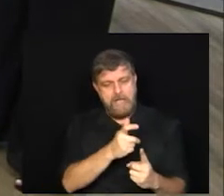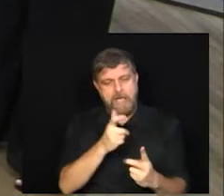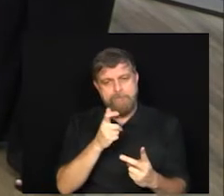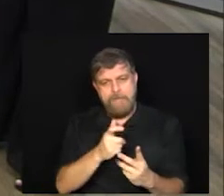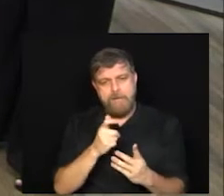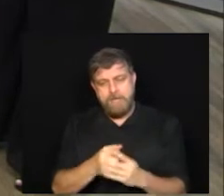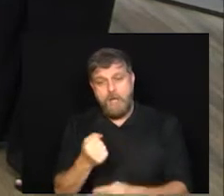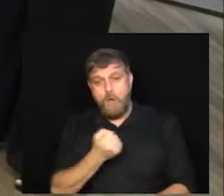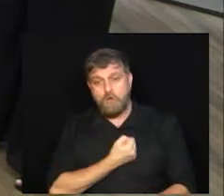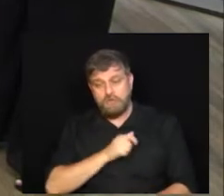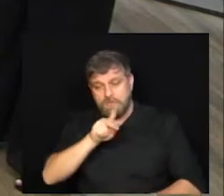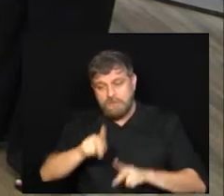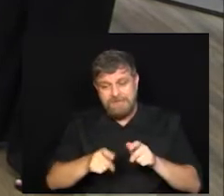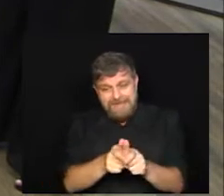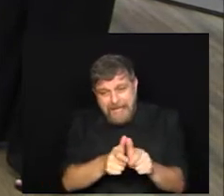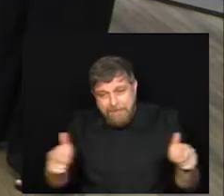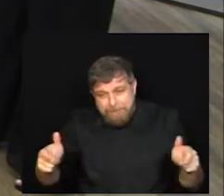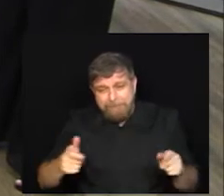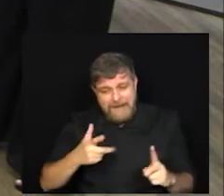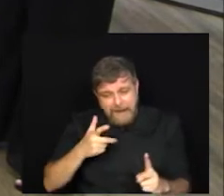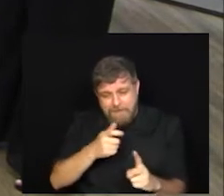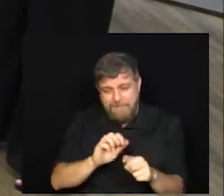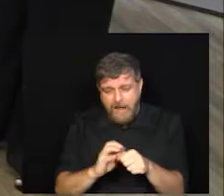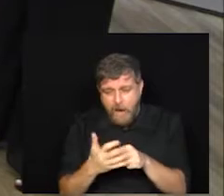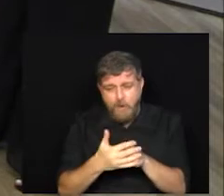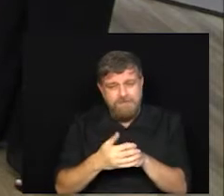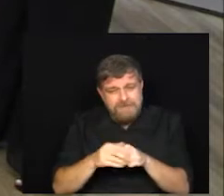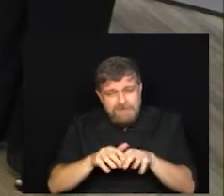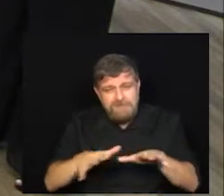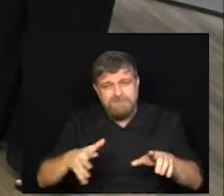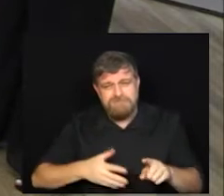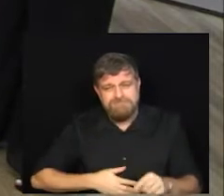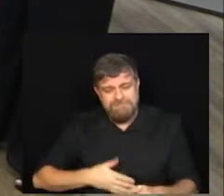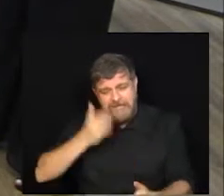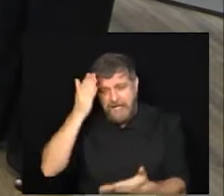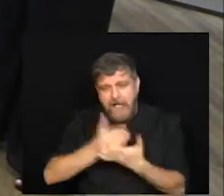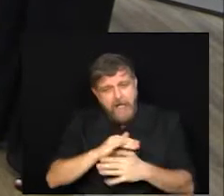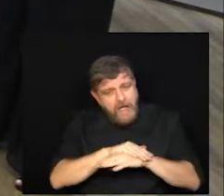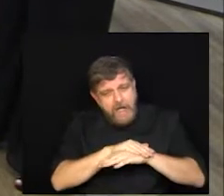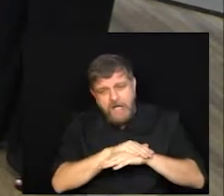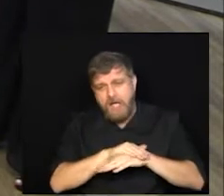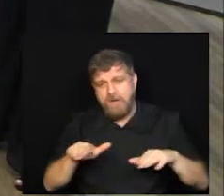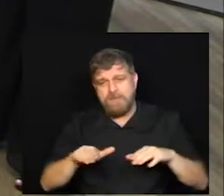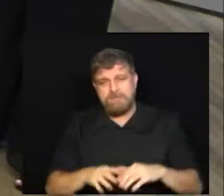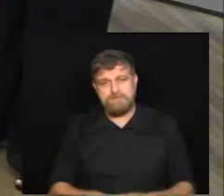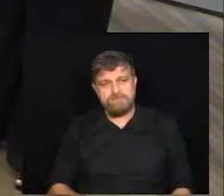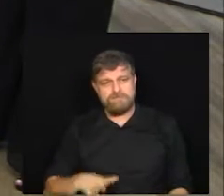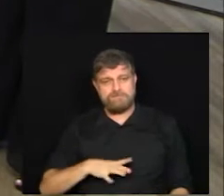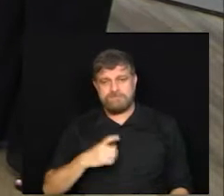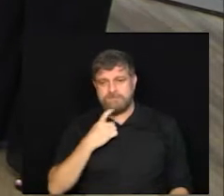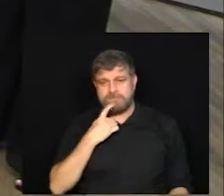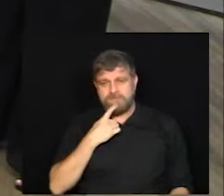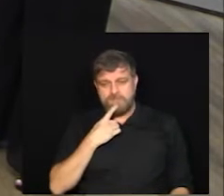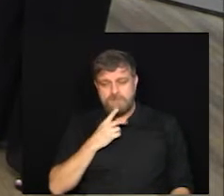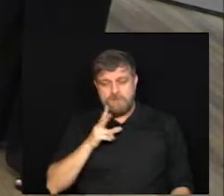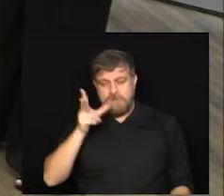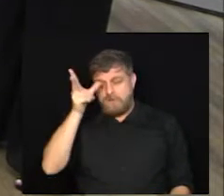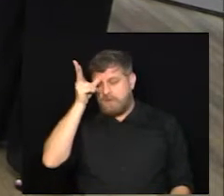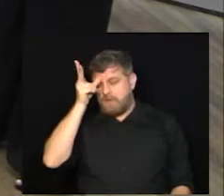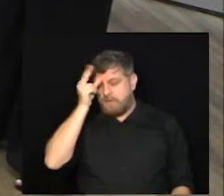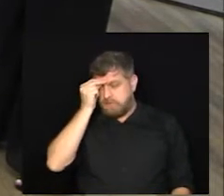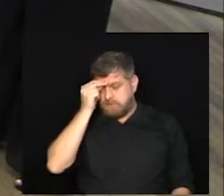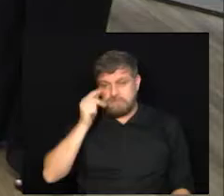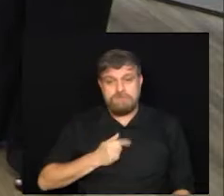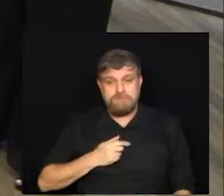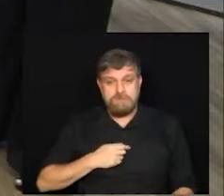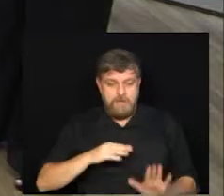ampliar o quanto antes a vacinação contra a Covid-19 para acabar a pandemia no nosso município. Lembrando que o projeto